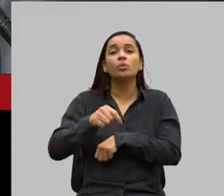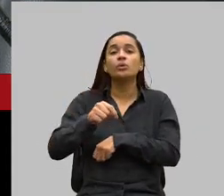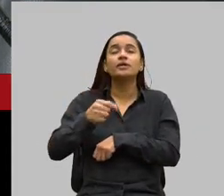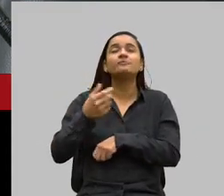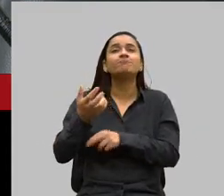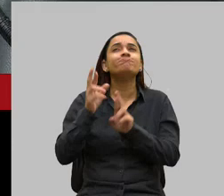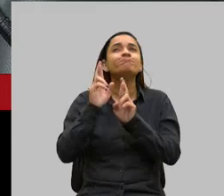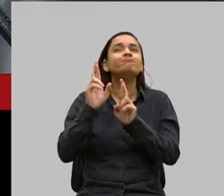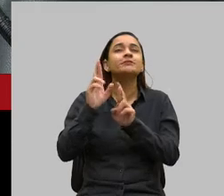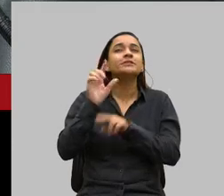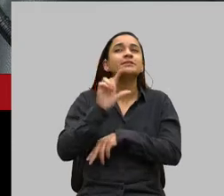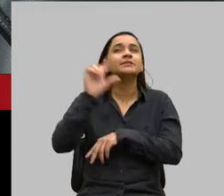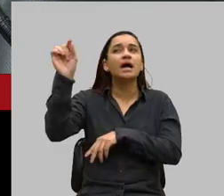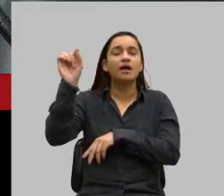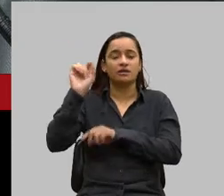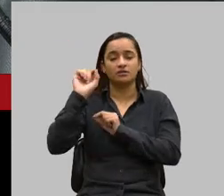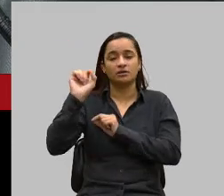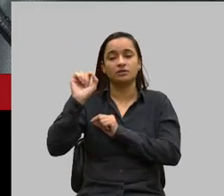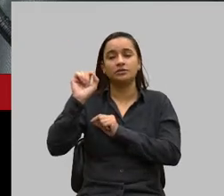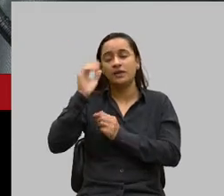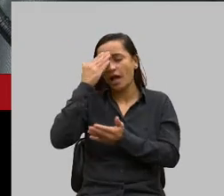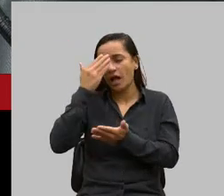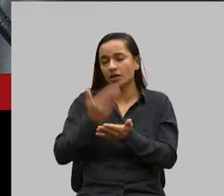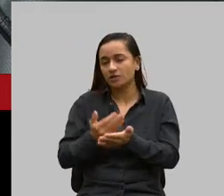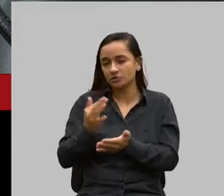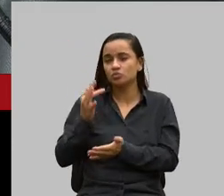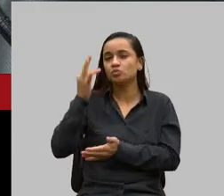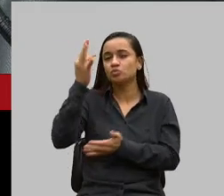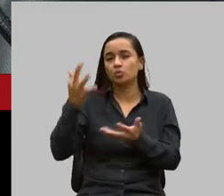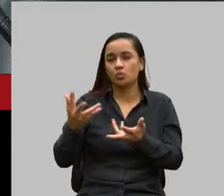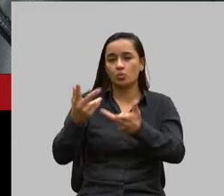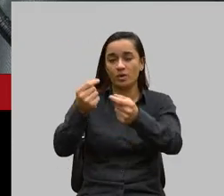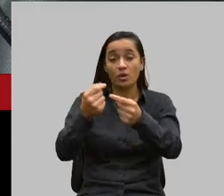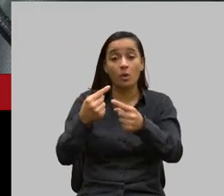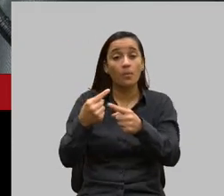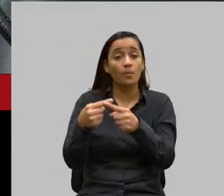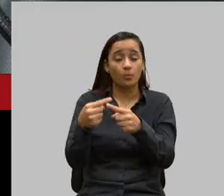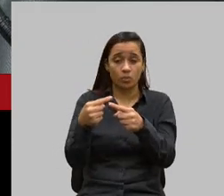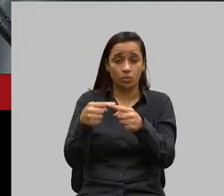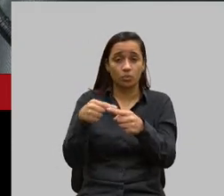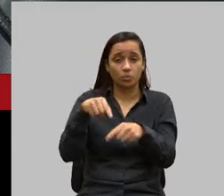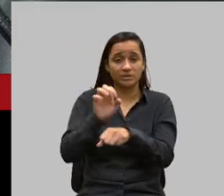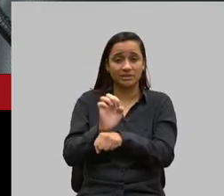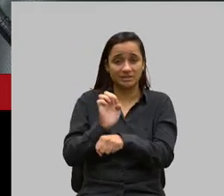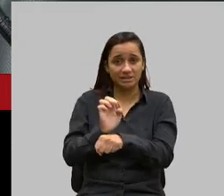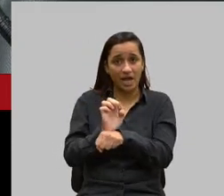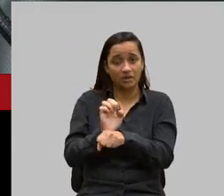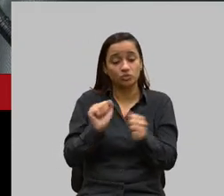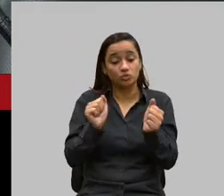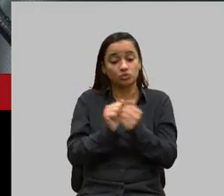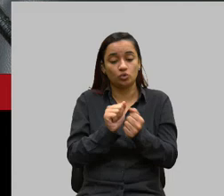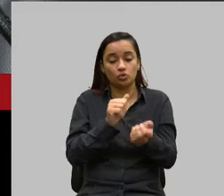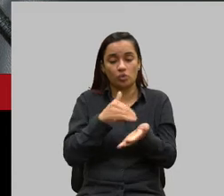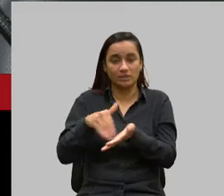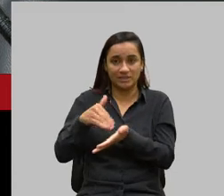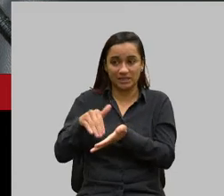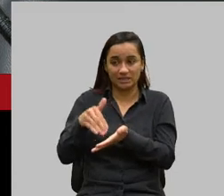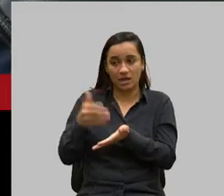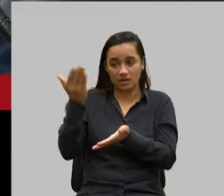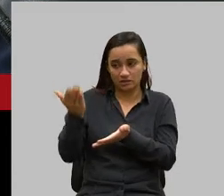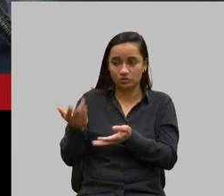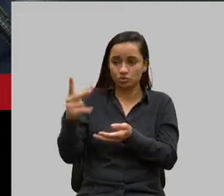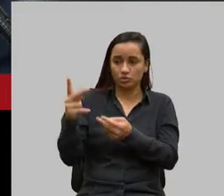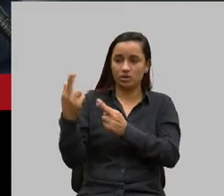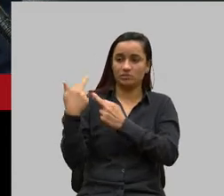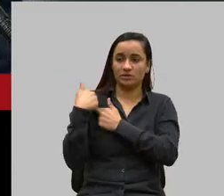esperançoso Fernando de que o estado e Essa secretaria so seu comando